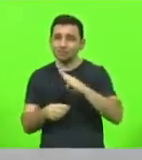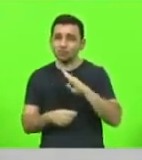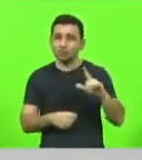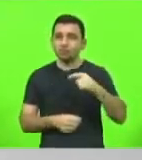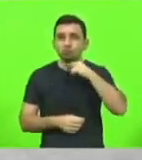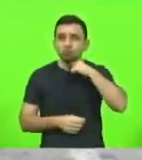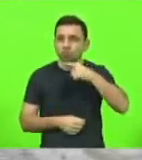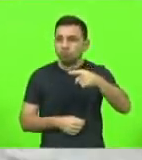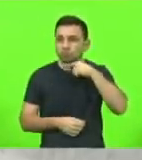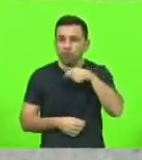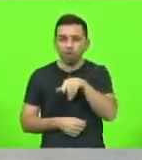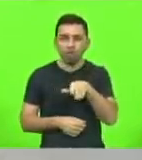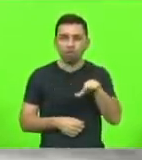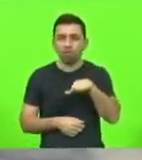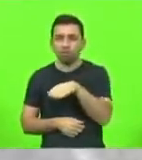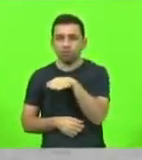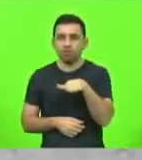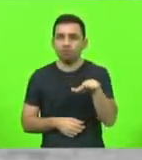intransitável, as pessoas